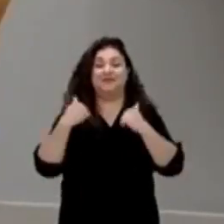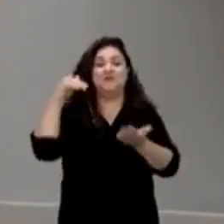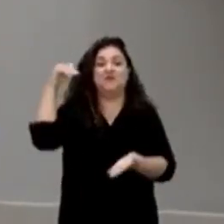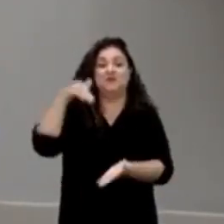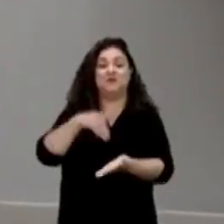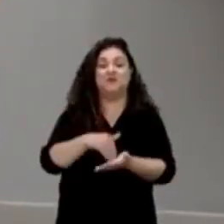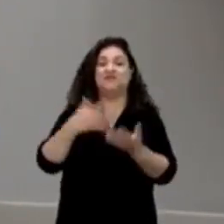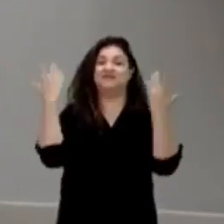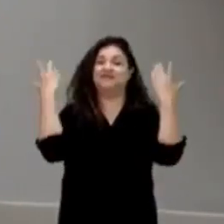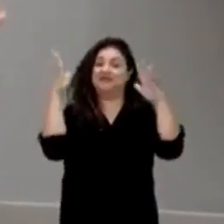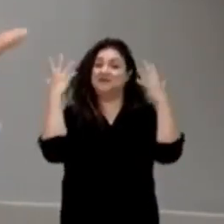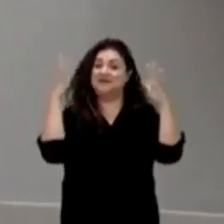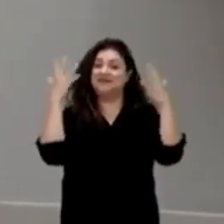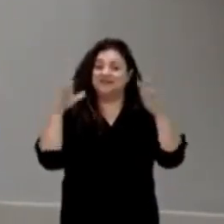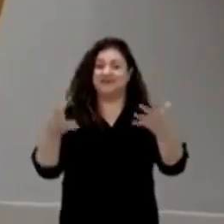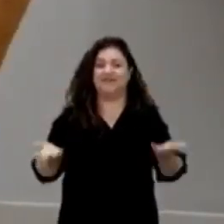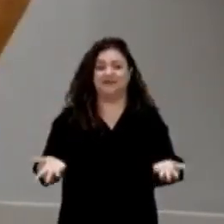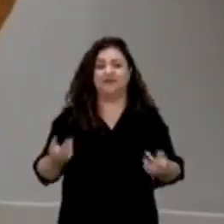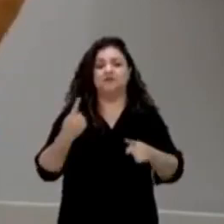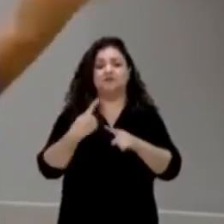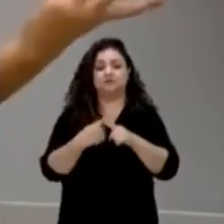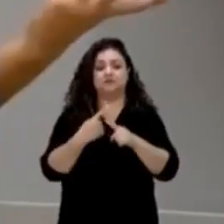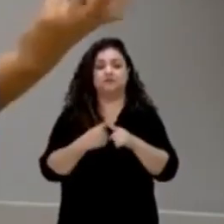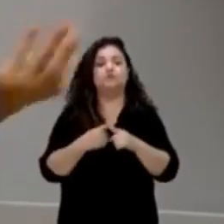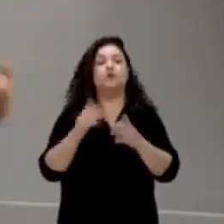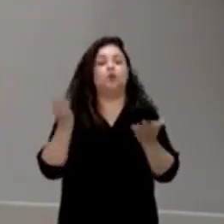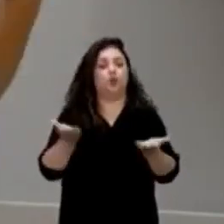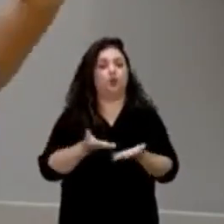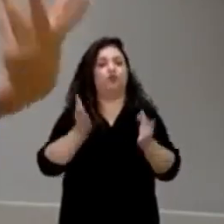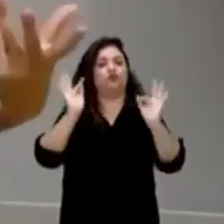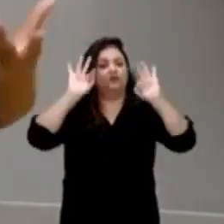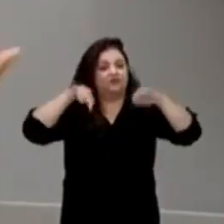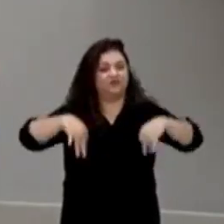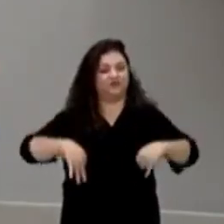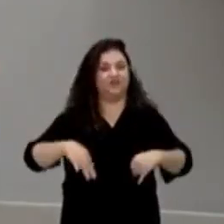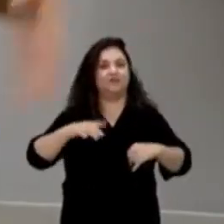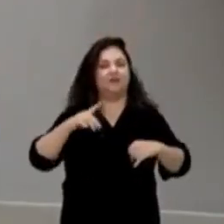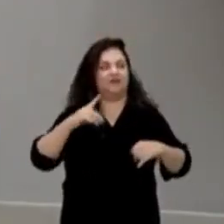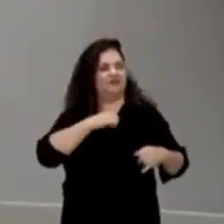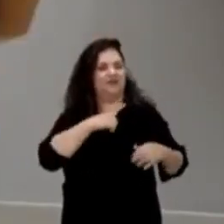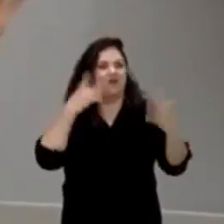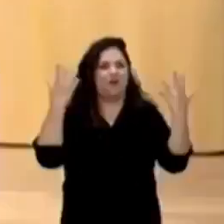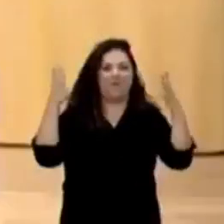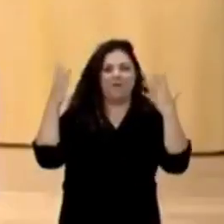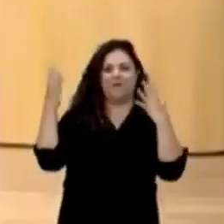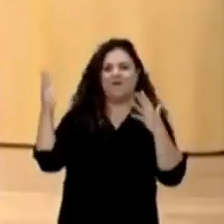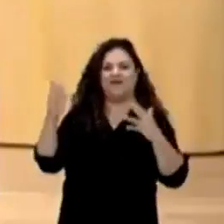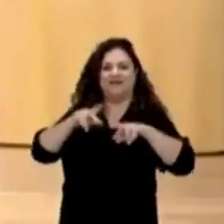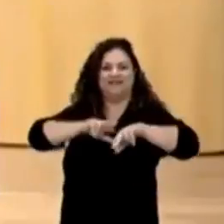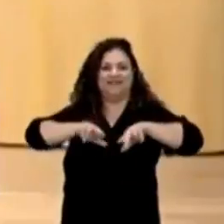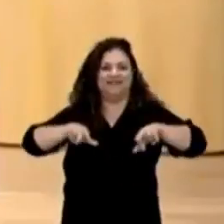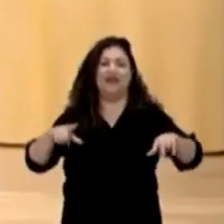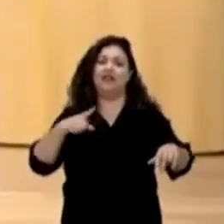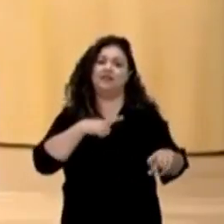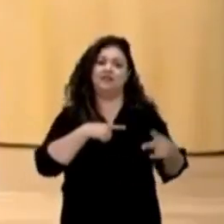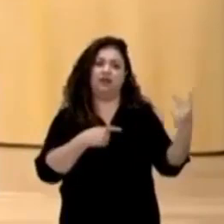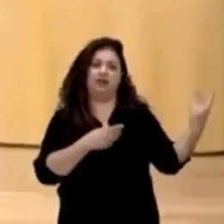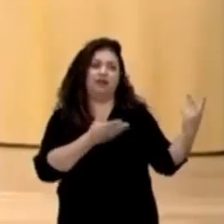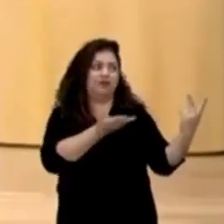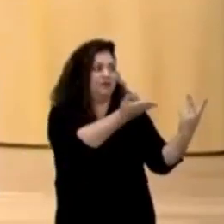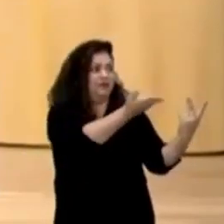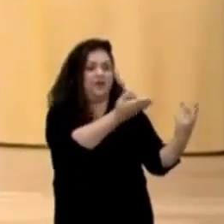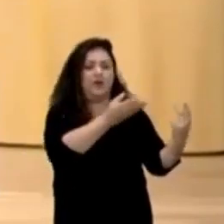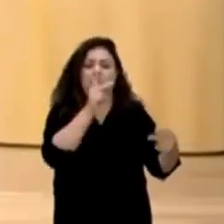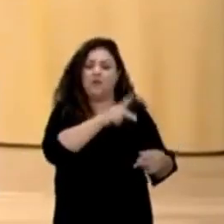é a celebração, né? Então, a gente vai estar encerrando o nosso ciclo, celebrando. Então, até massa que tem, né, uns professores diferentes aqui